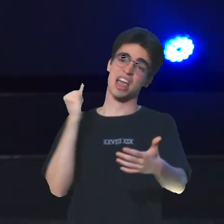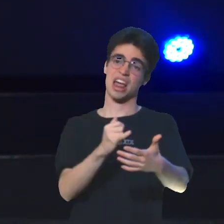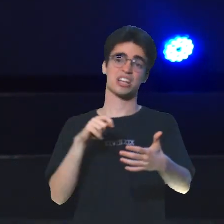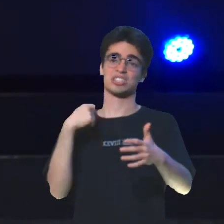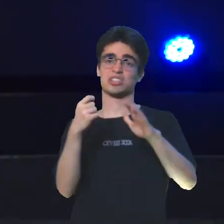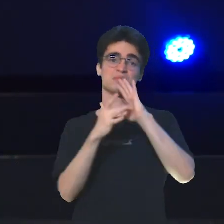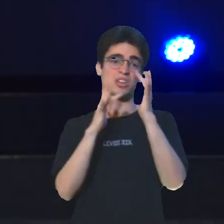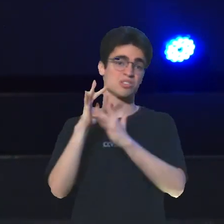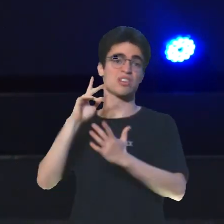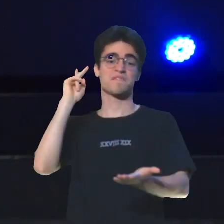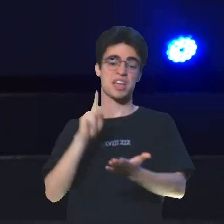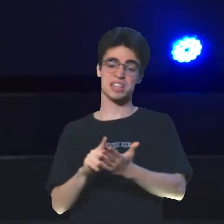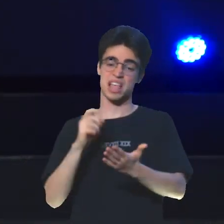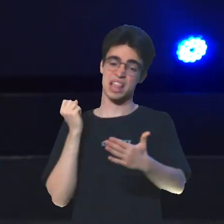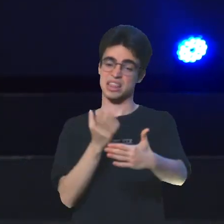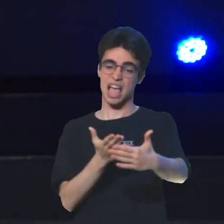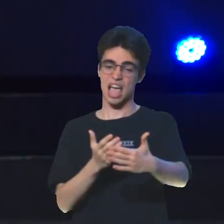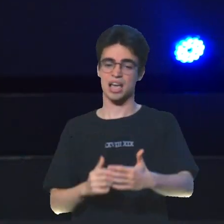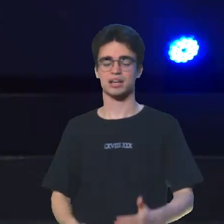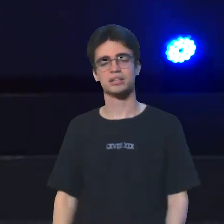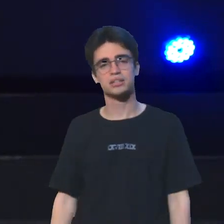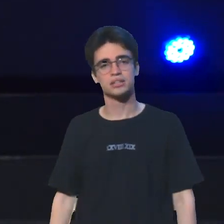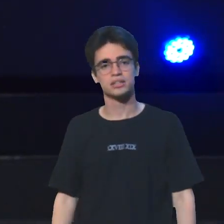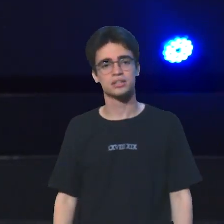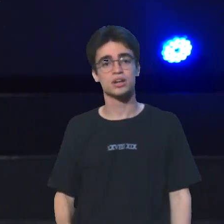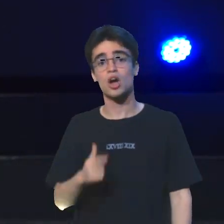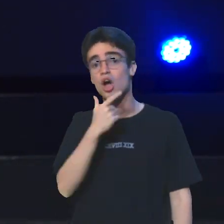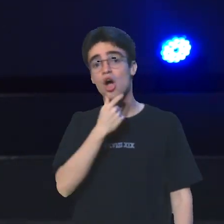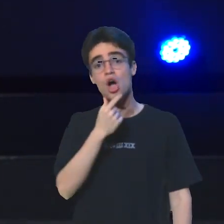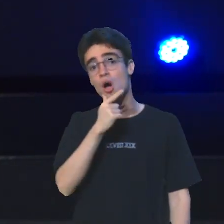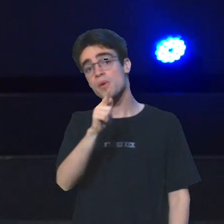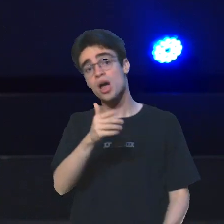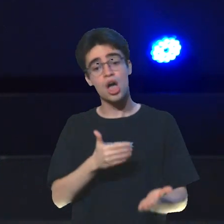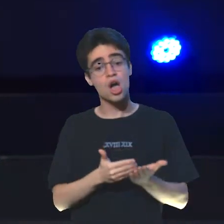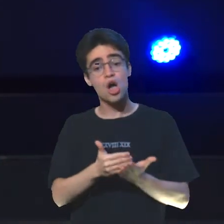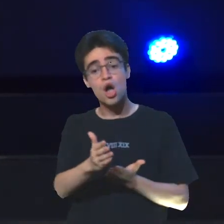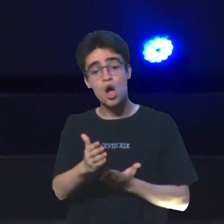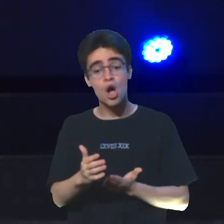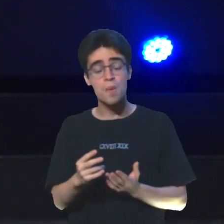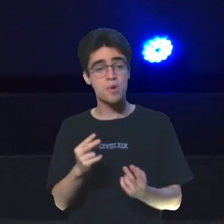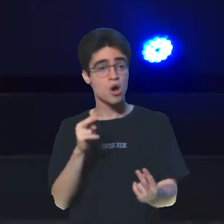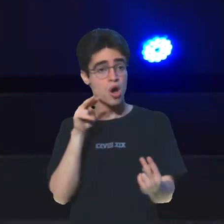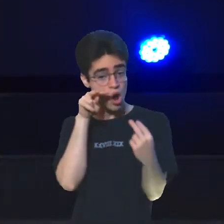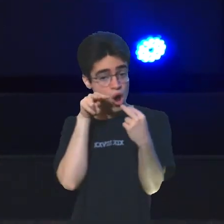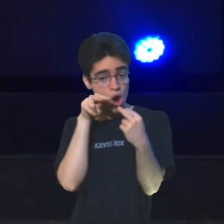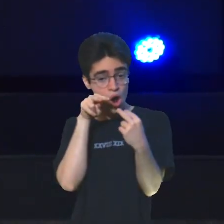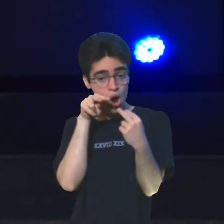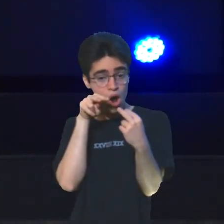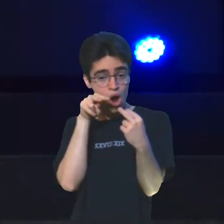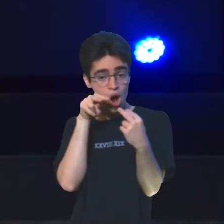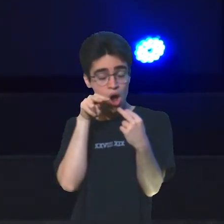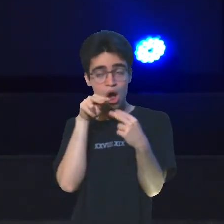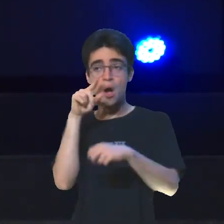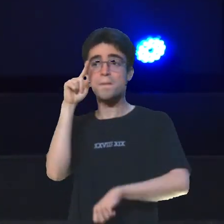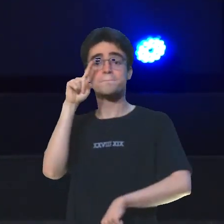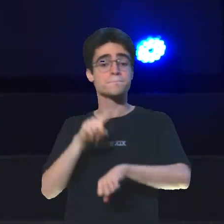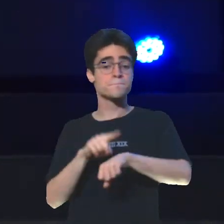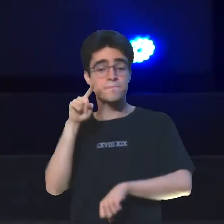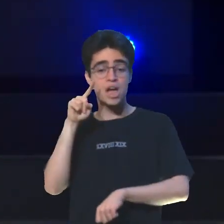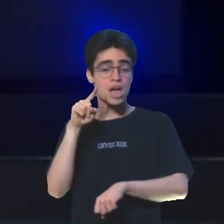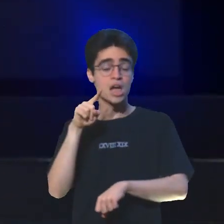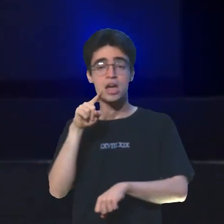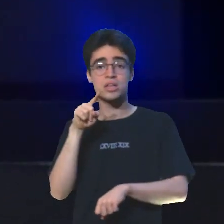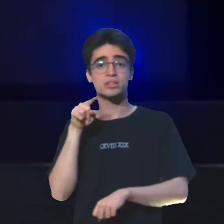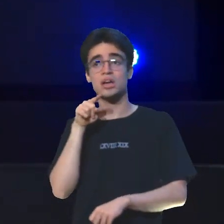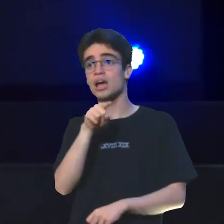Jesus, que é a verdade para você. Ele fala que aquele cara começa a olhar para ele, e